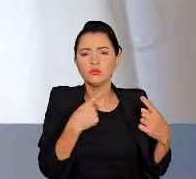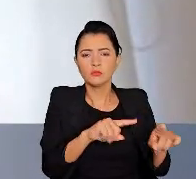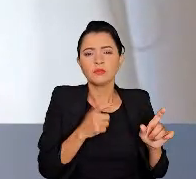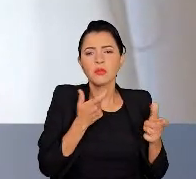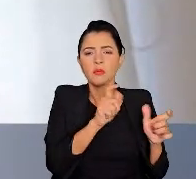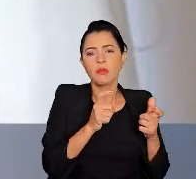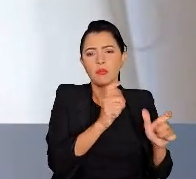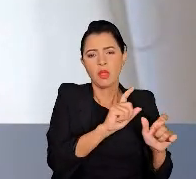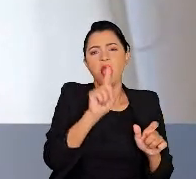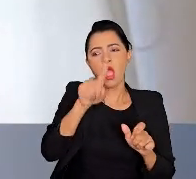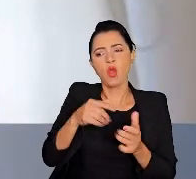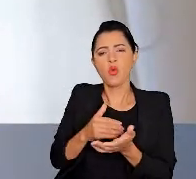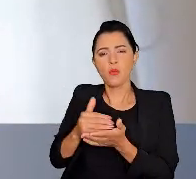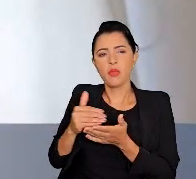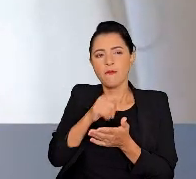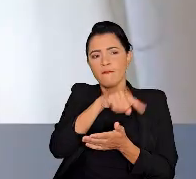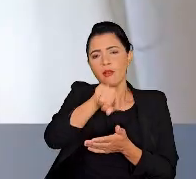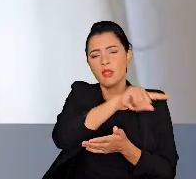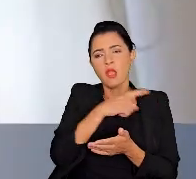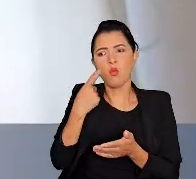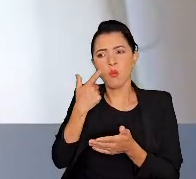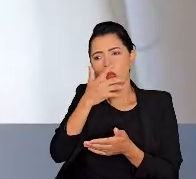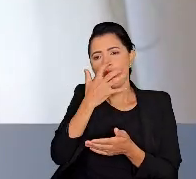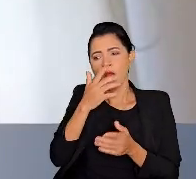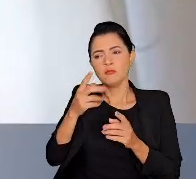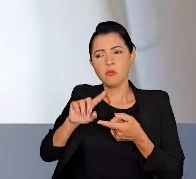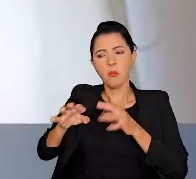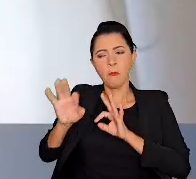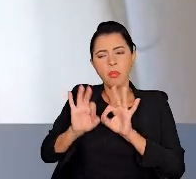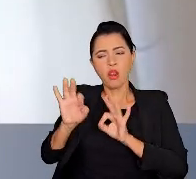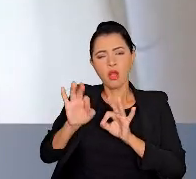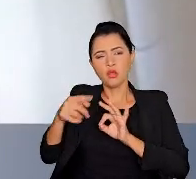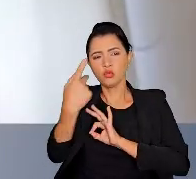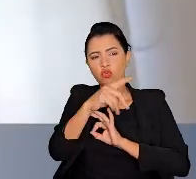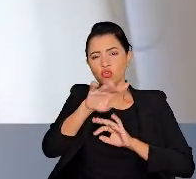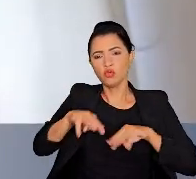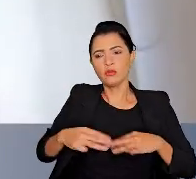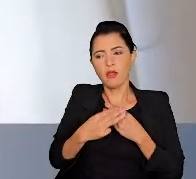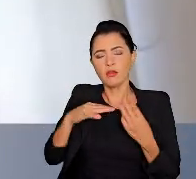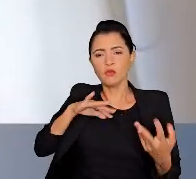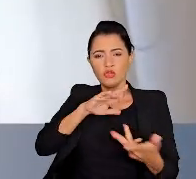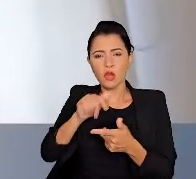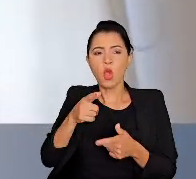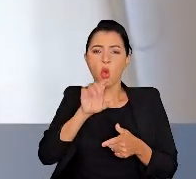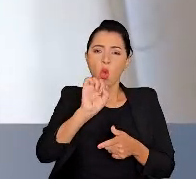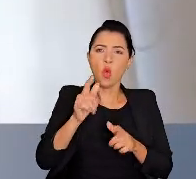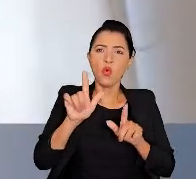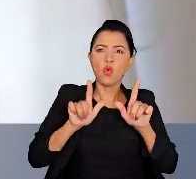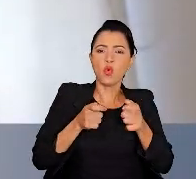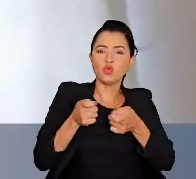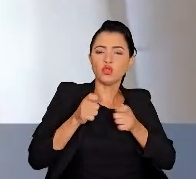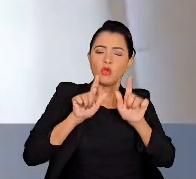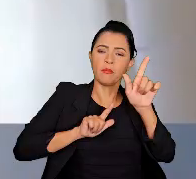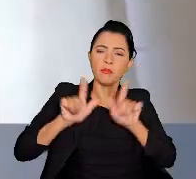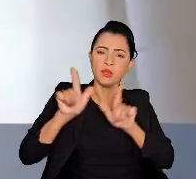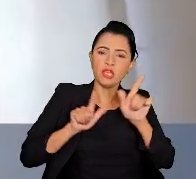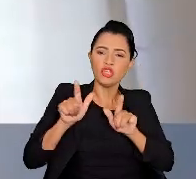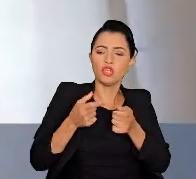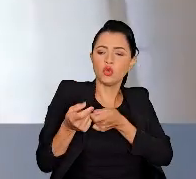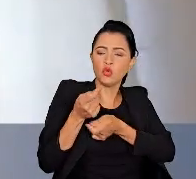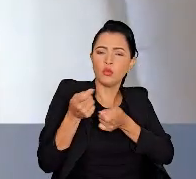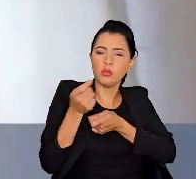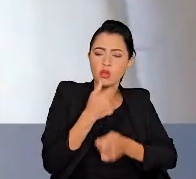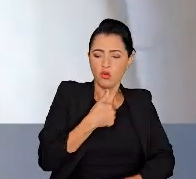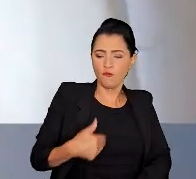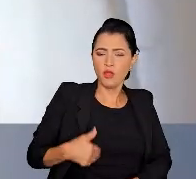uma conspiração judaica mundial ou de um controle da mídia, da economia, dos bancos, do governo e de